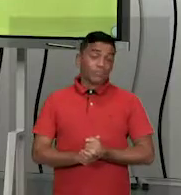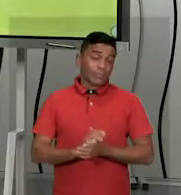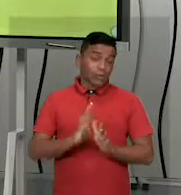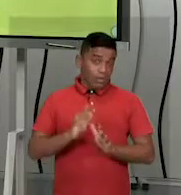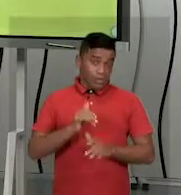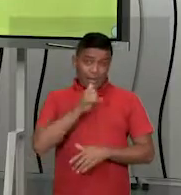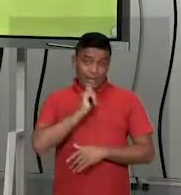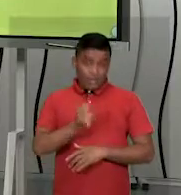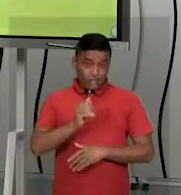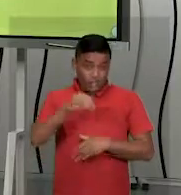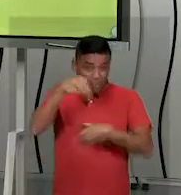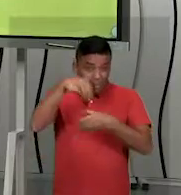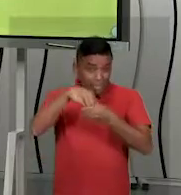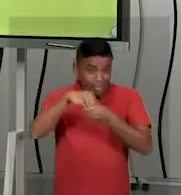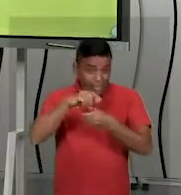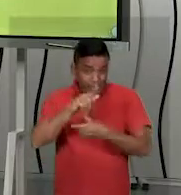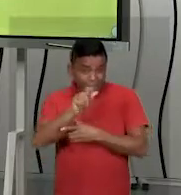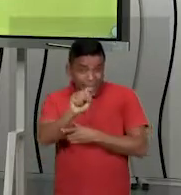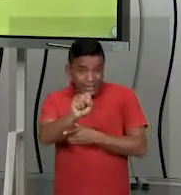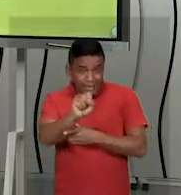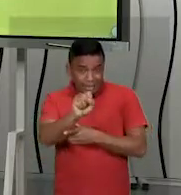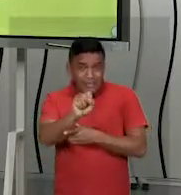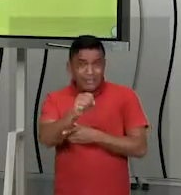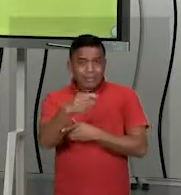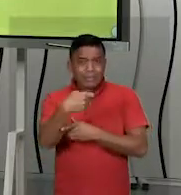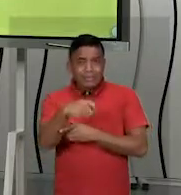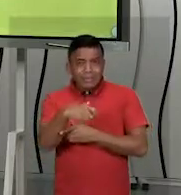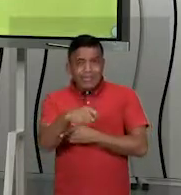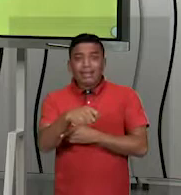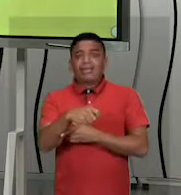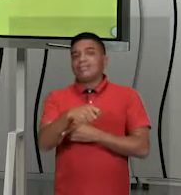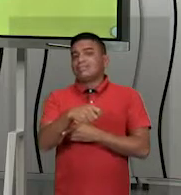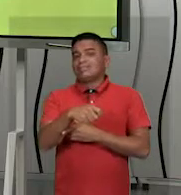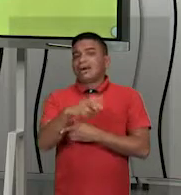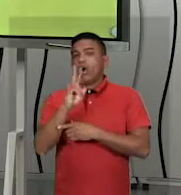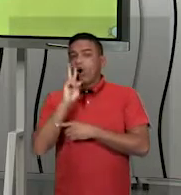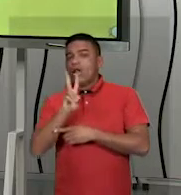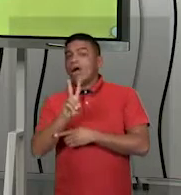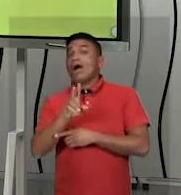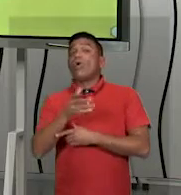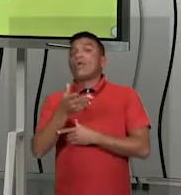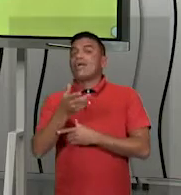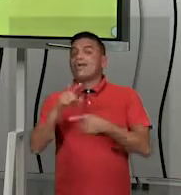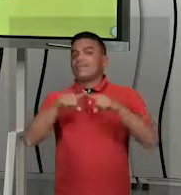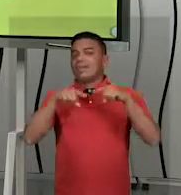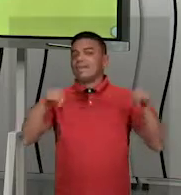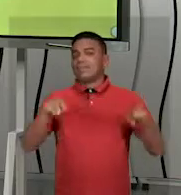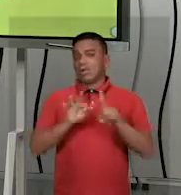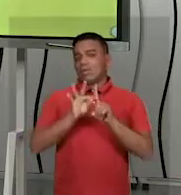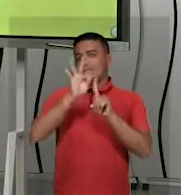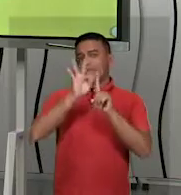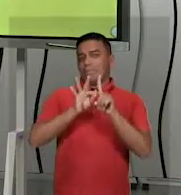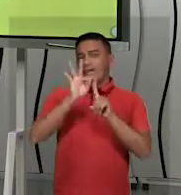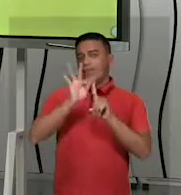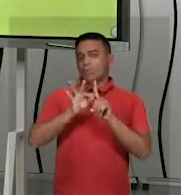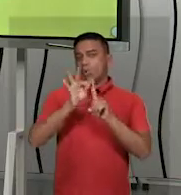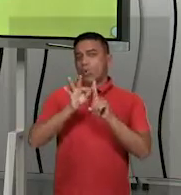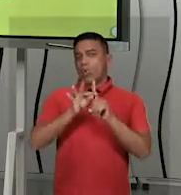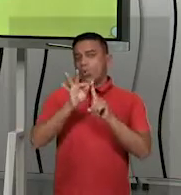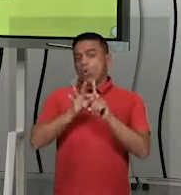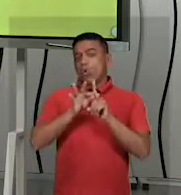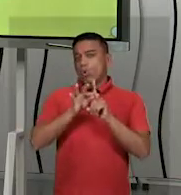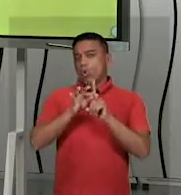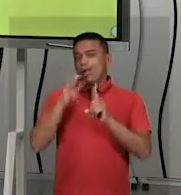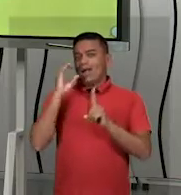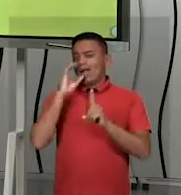interna, resumindo, ela se relaciona com a variação da temperatura, né? Da quantidade de energia